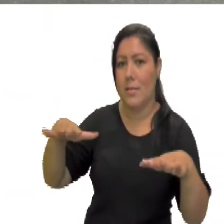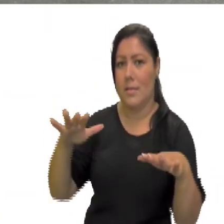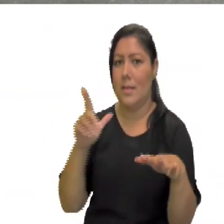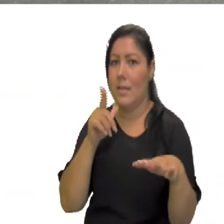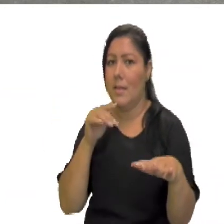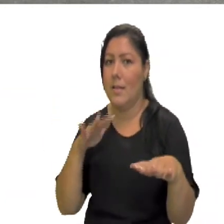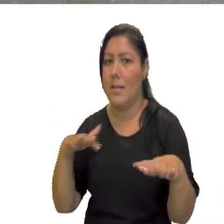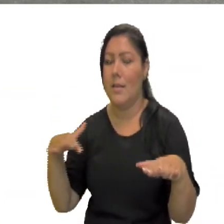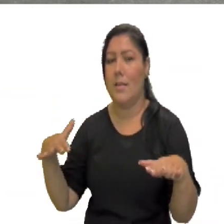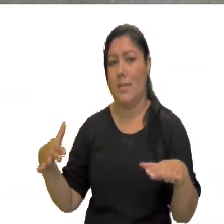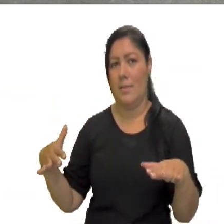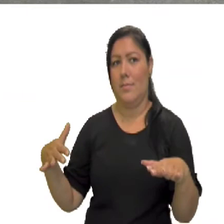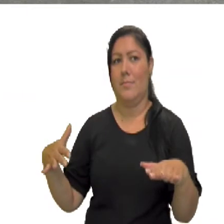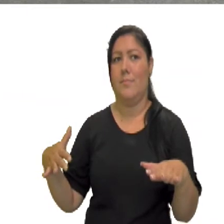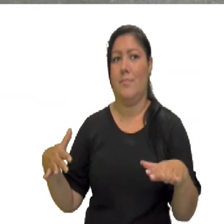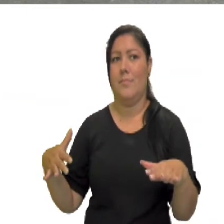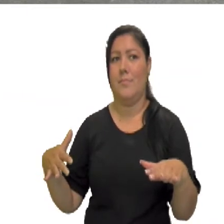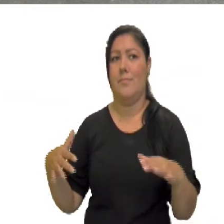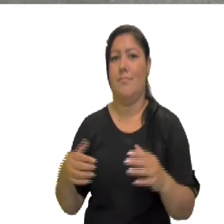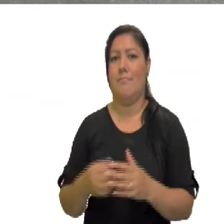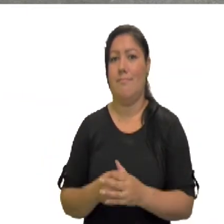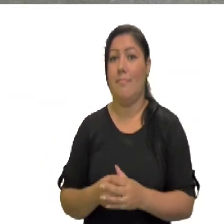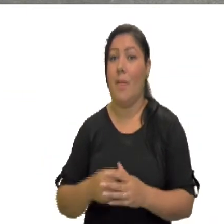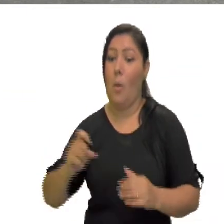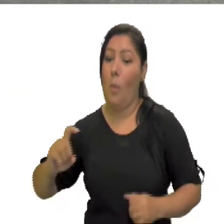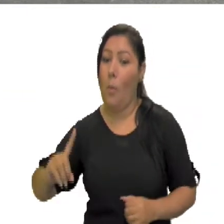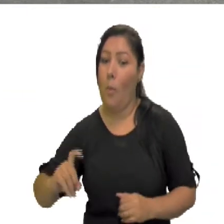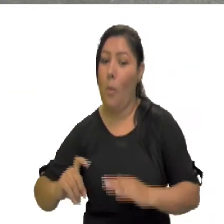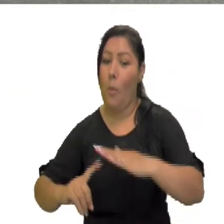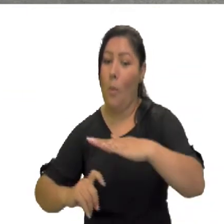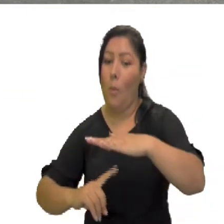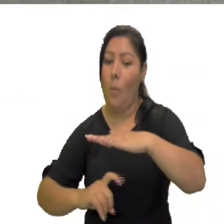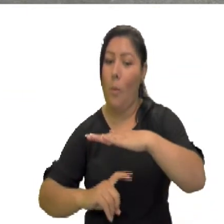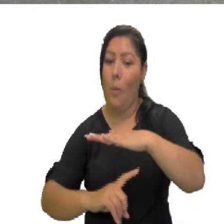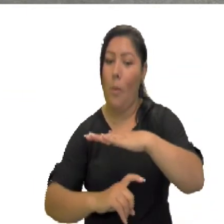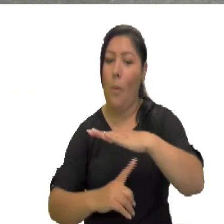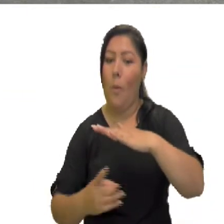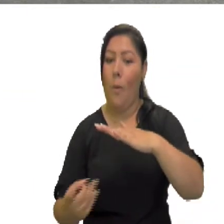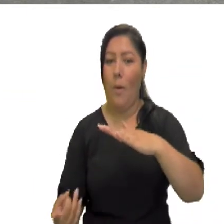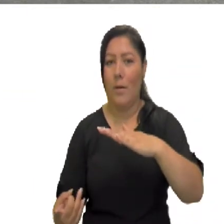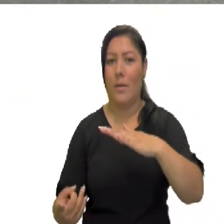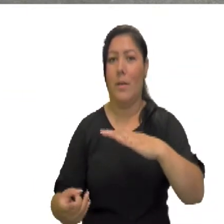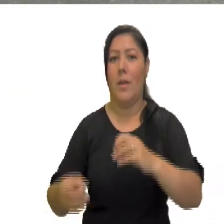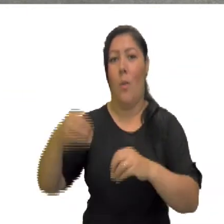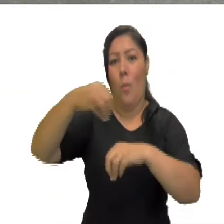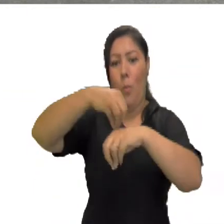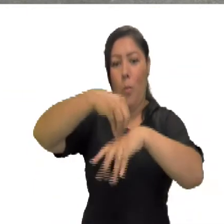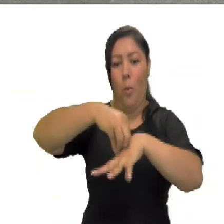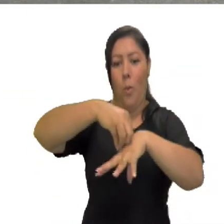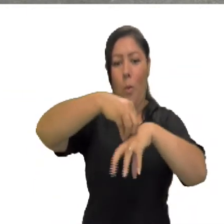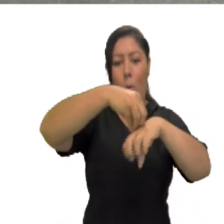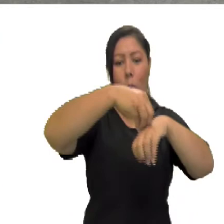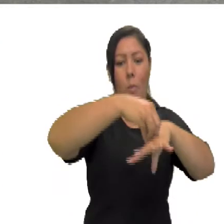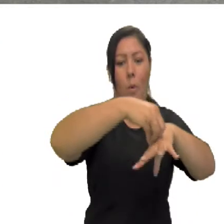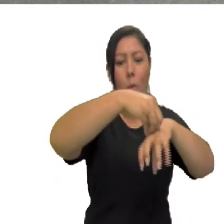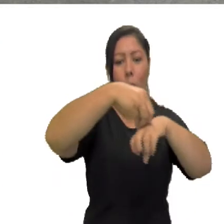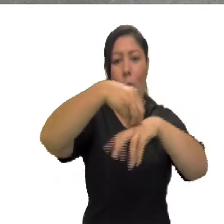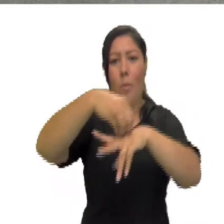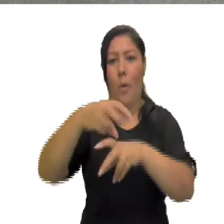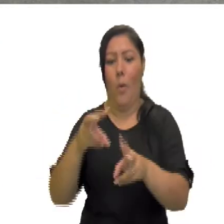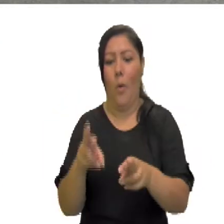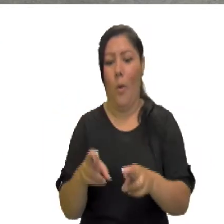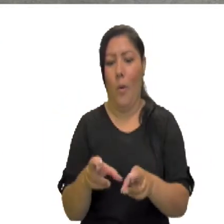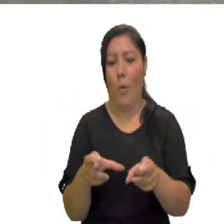do mar, o camarão, o polvo, o siri, o